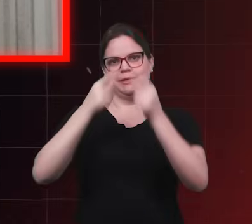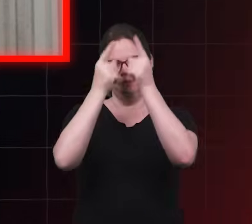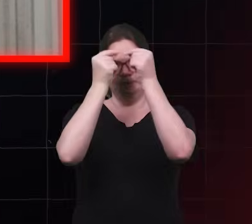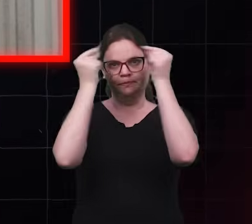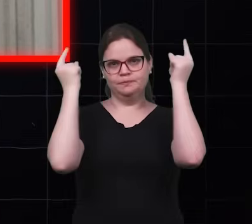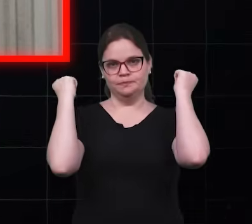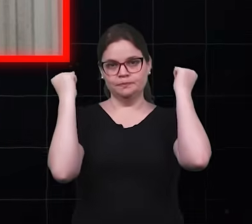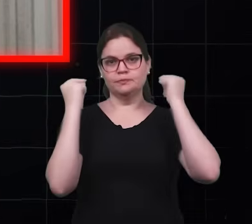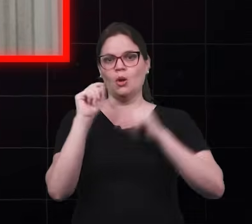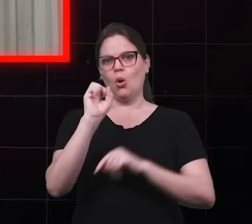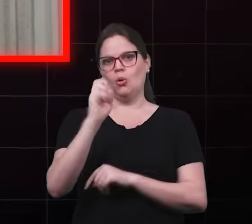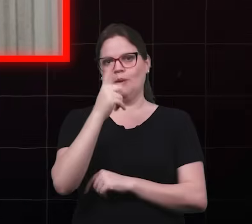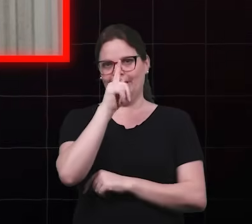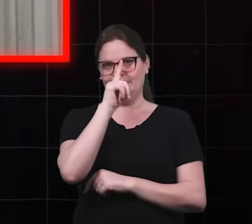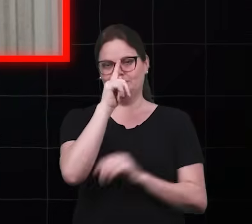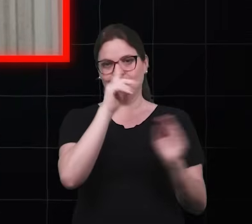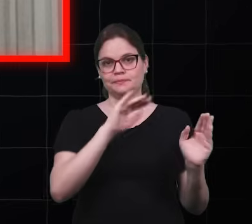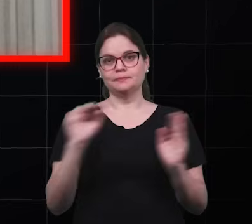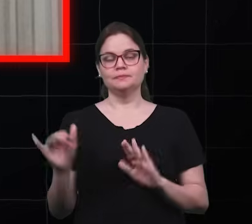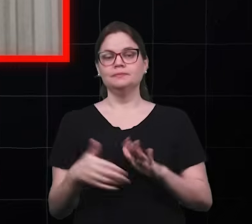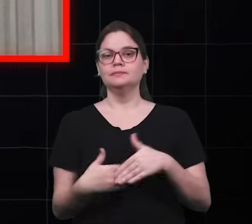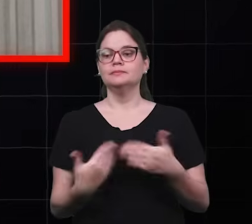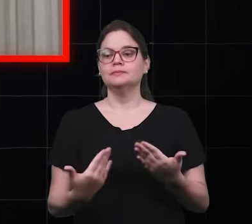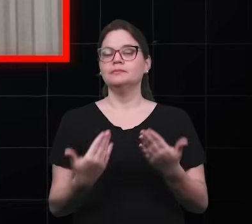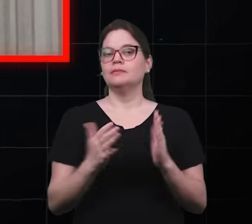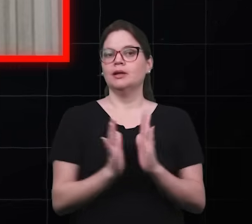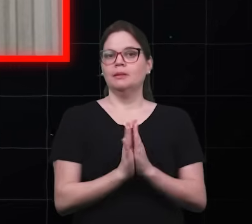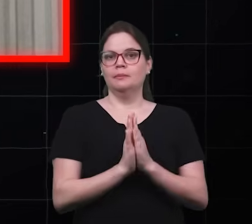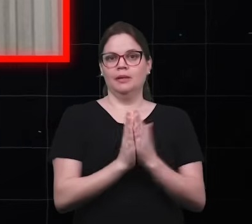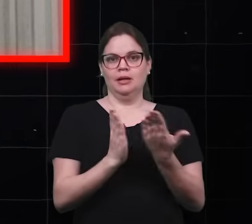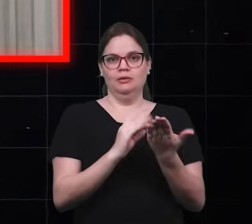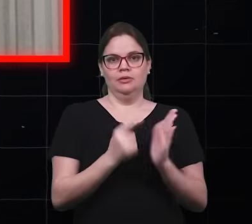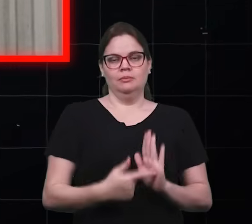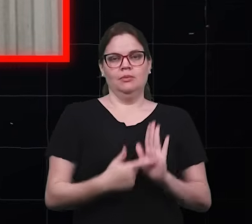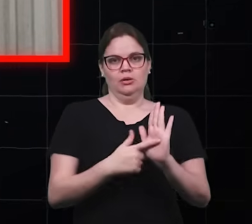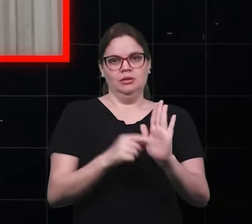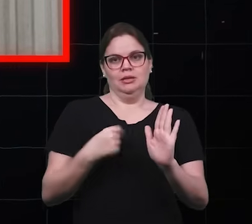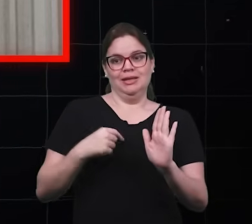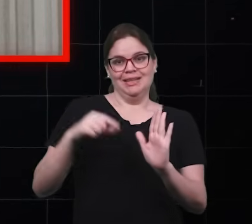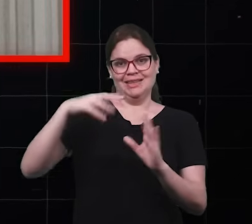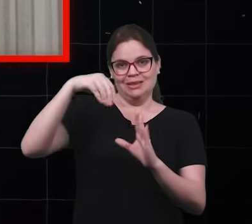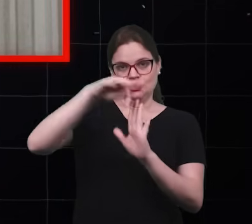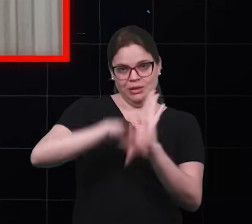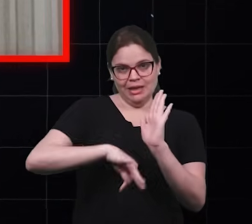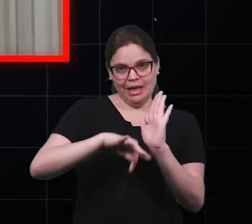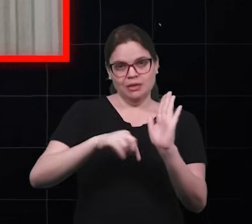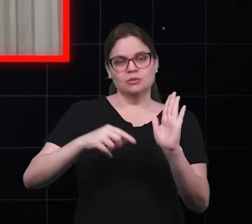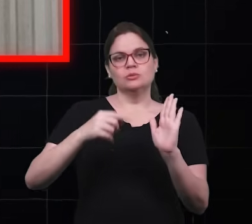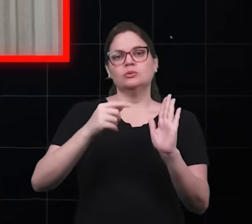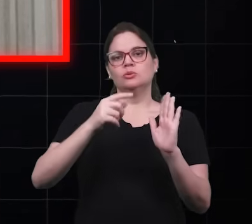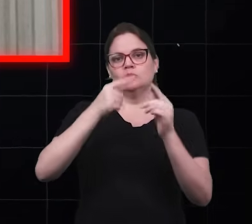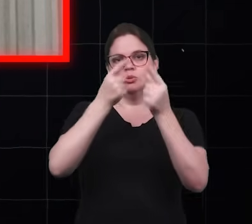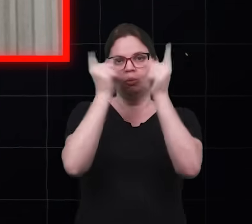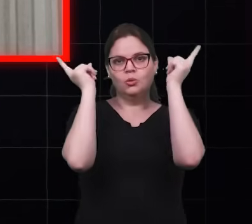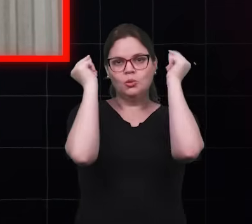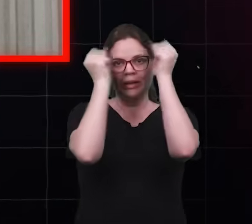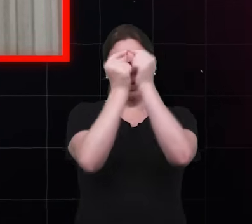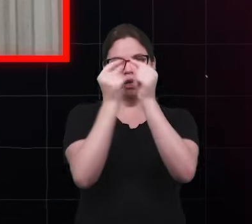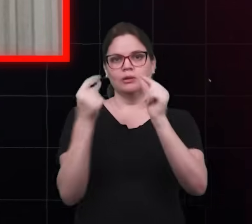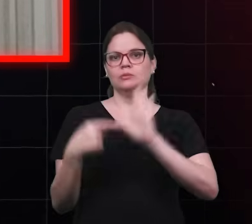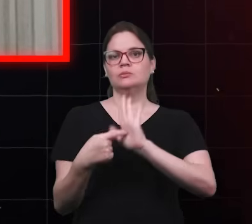grego. E a palavra para representar a luz no grego e no hebraico